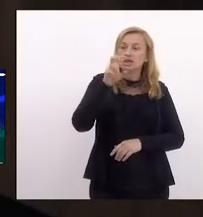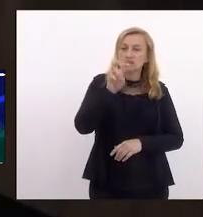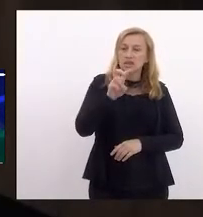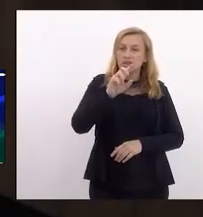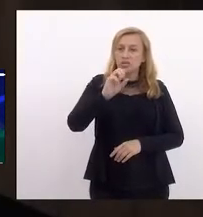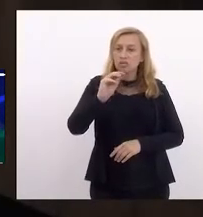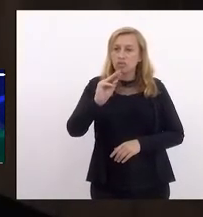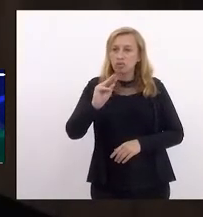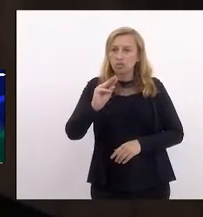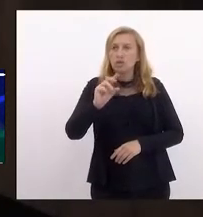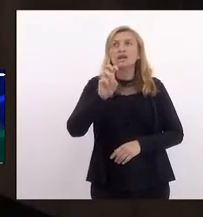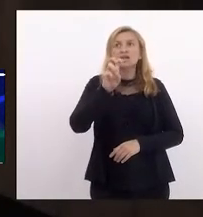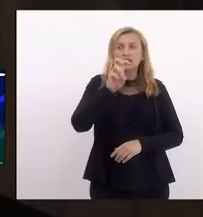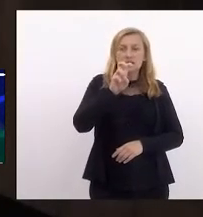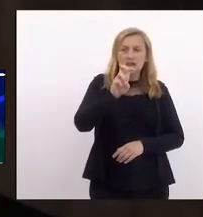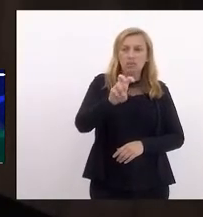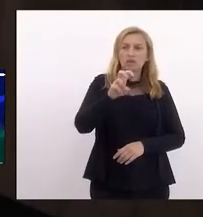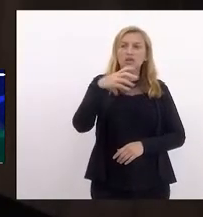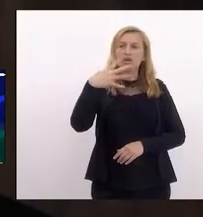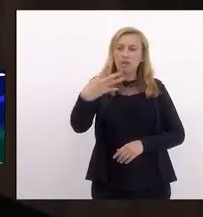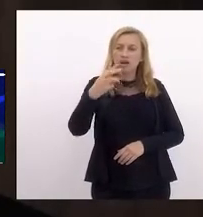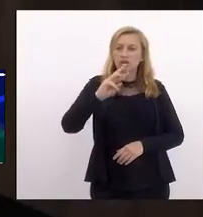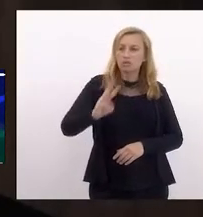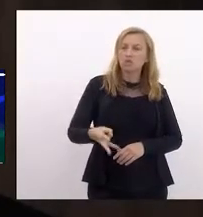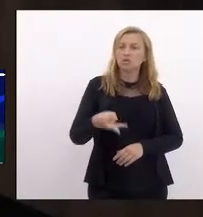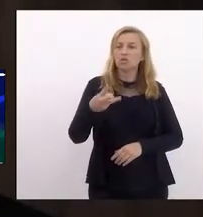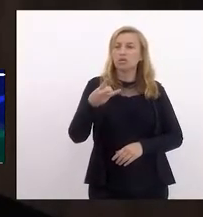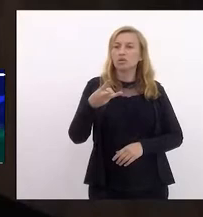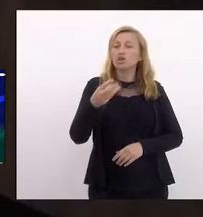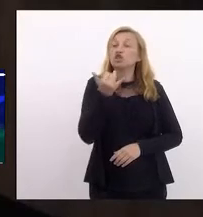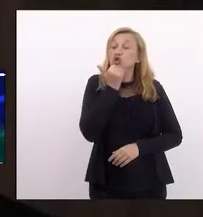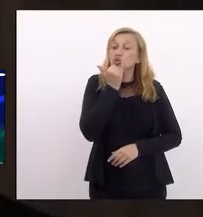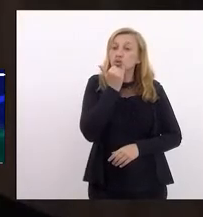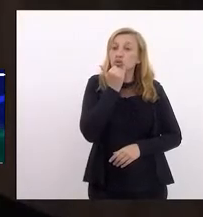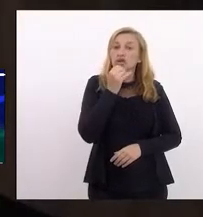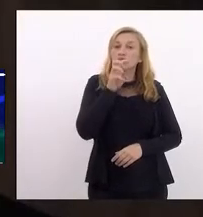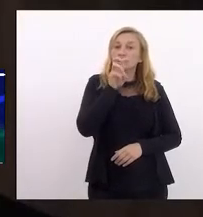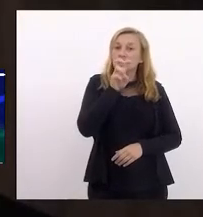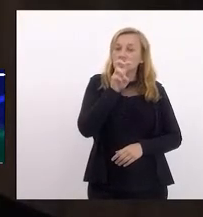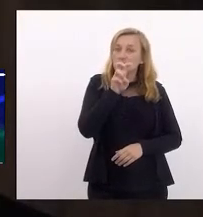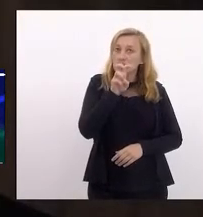milhões 54801006 Cup